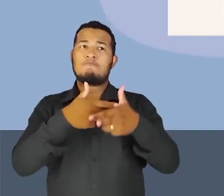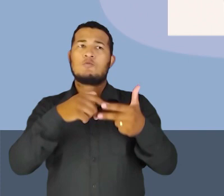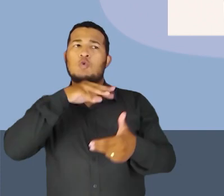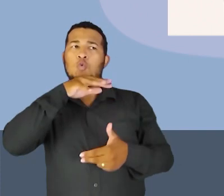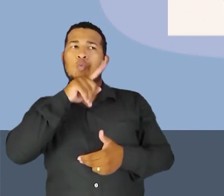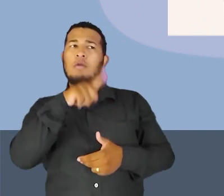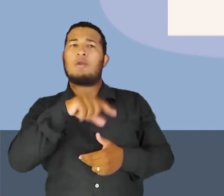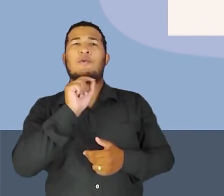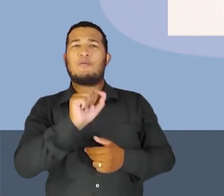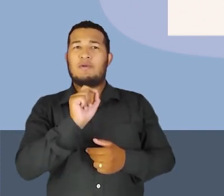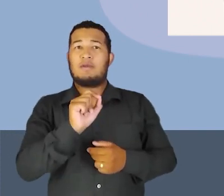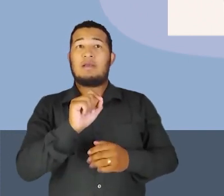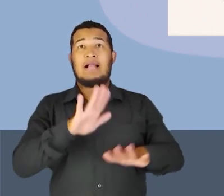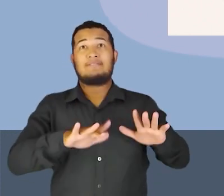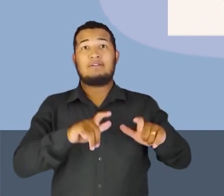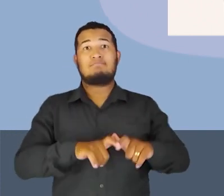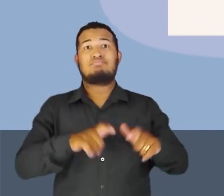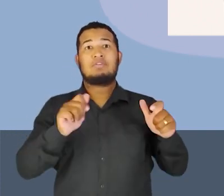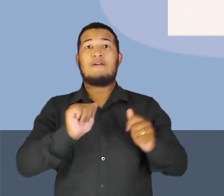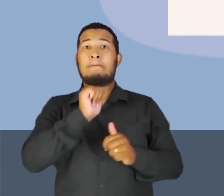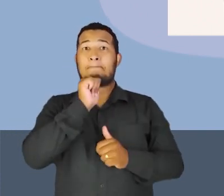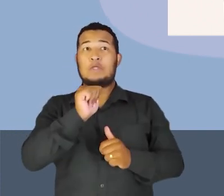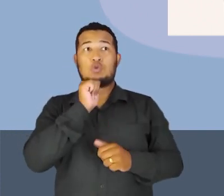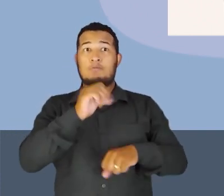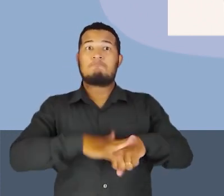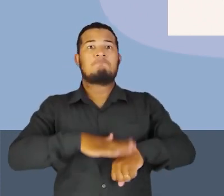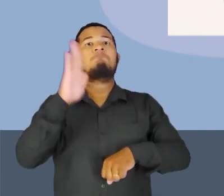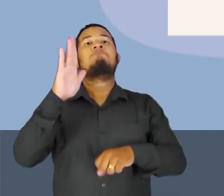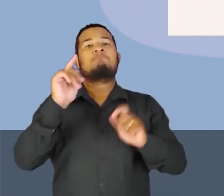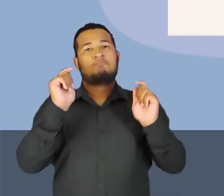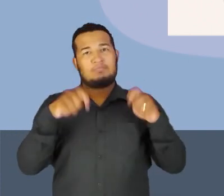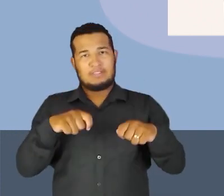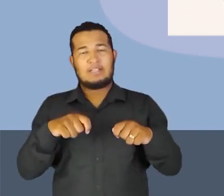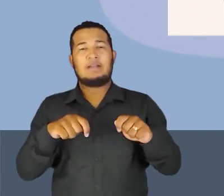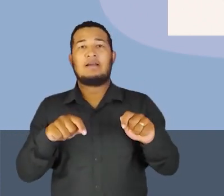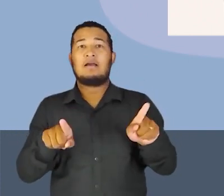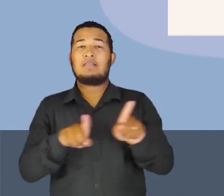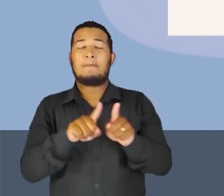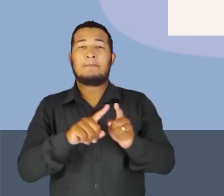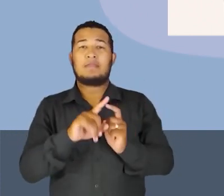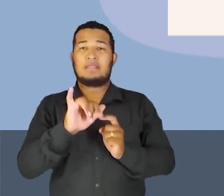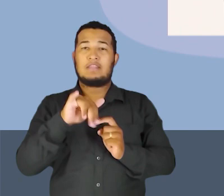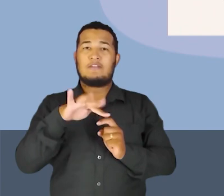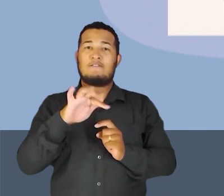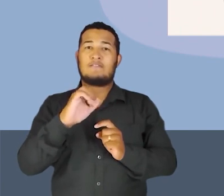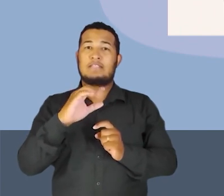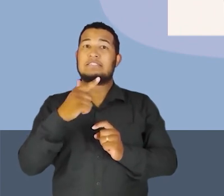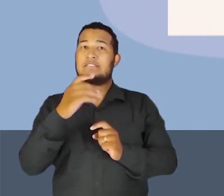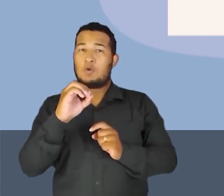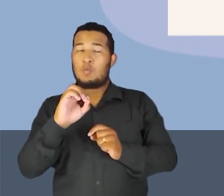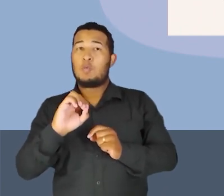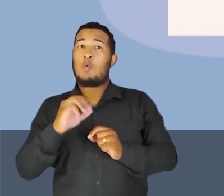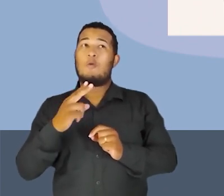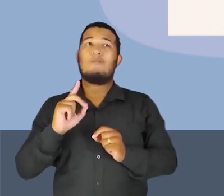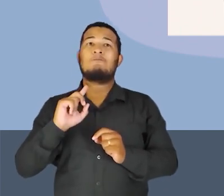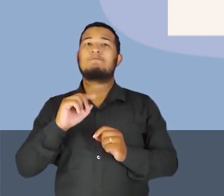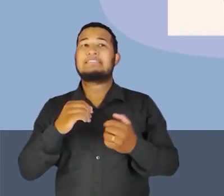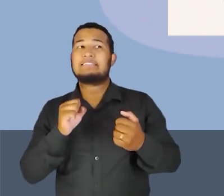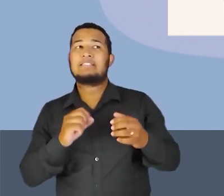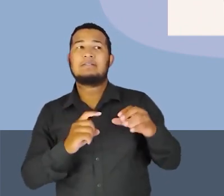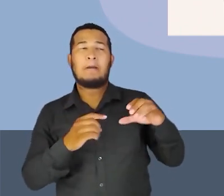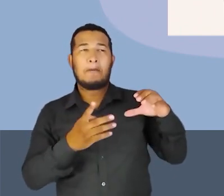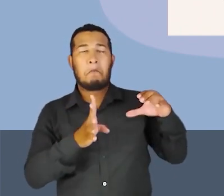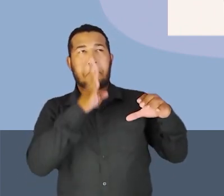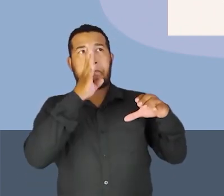né? Pode aumentar o fluxo menstrual, pode causar infecção ou perfuração do útero, é lógico, quando mal